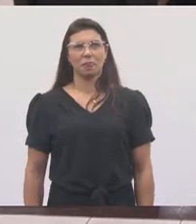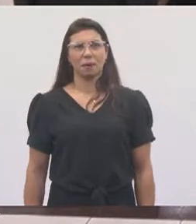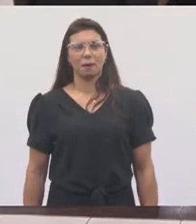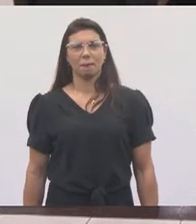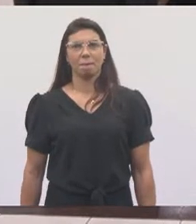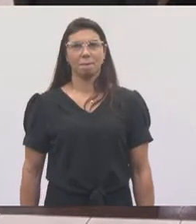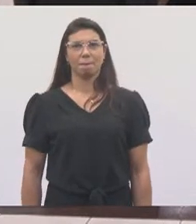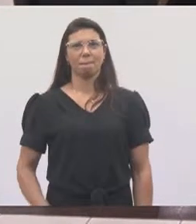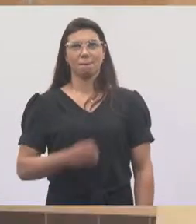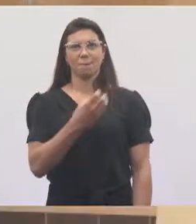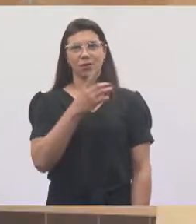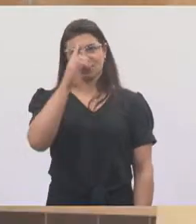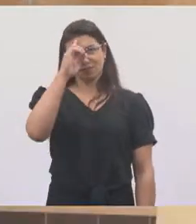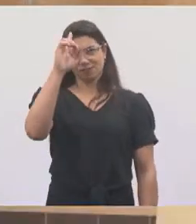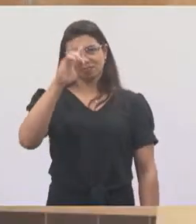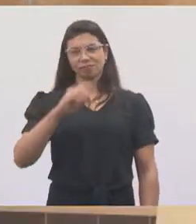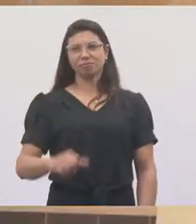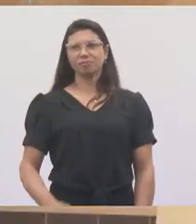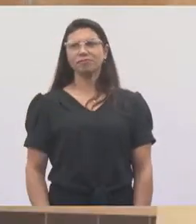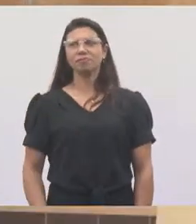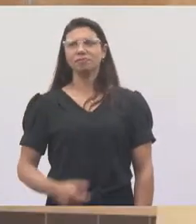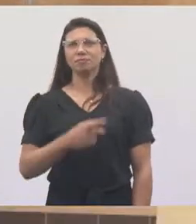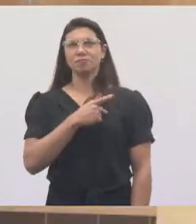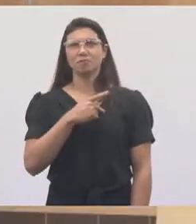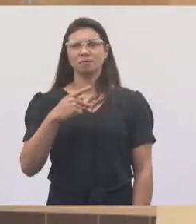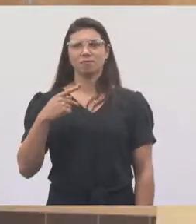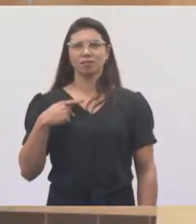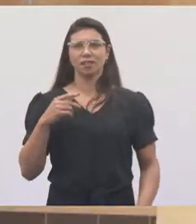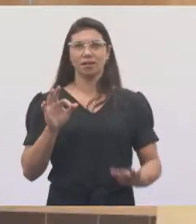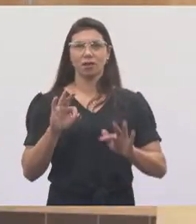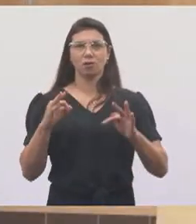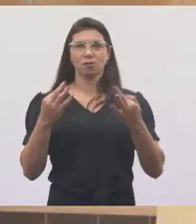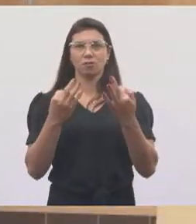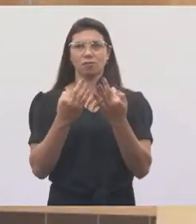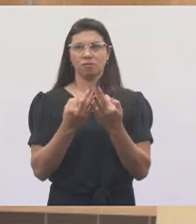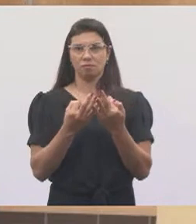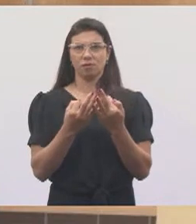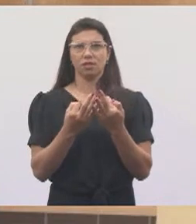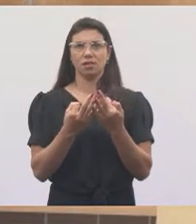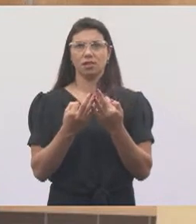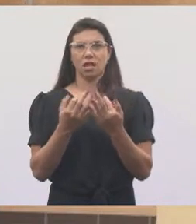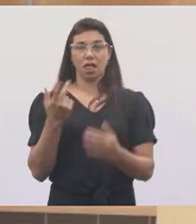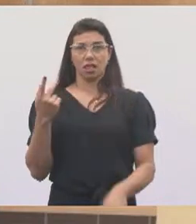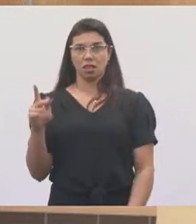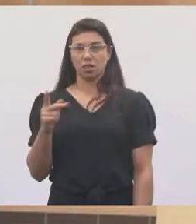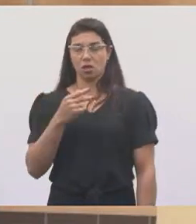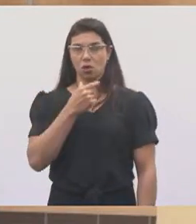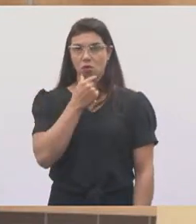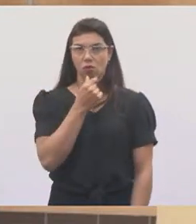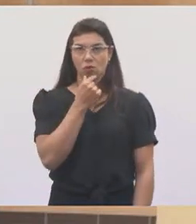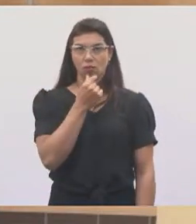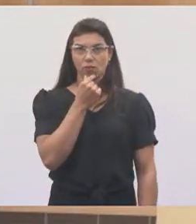Bom dia, presidente. Bom dia, novos pares. Bom dia, família do doutor.